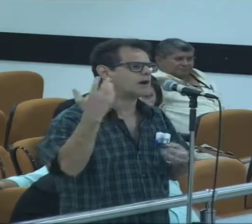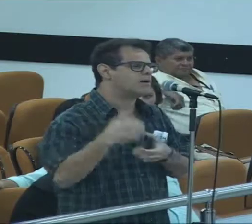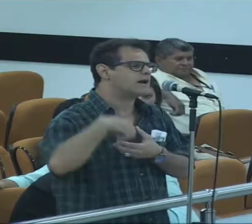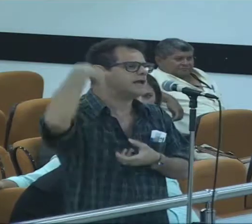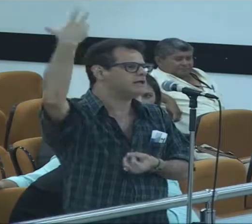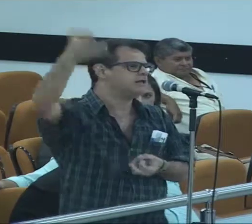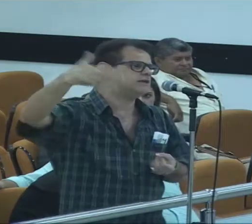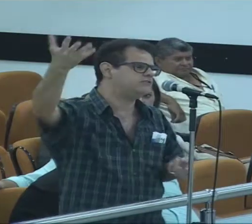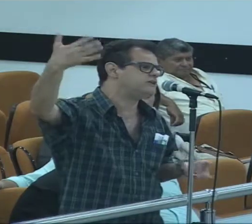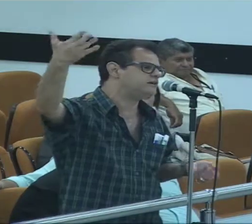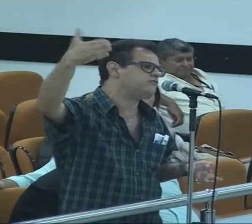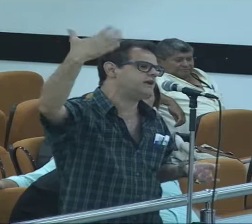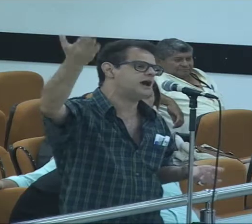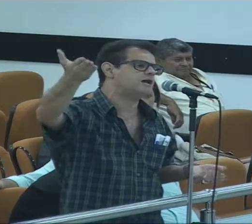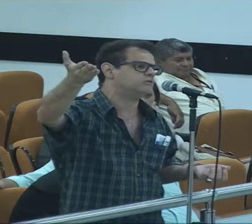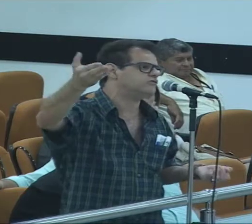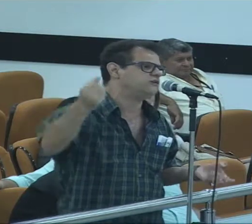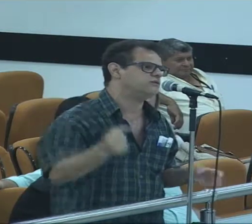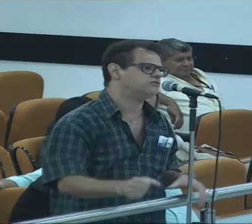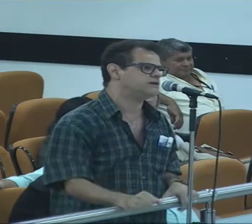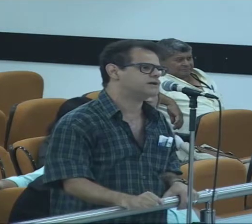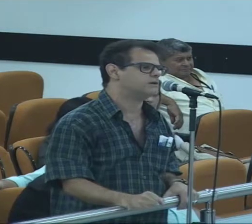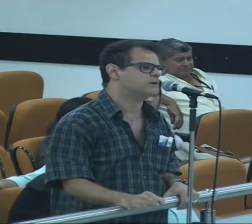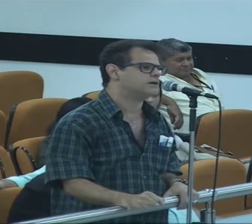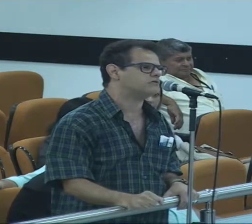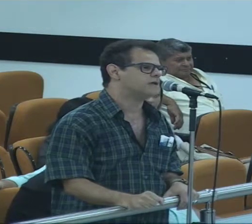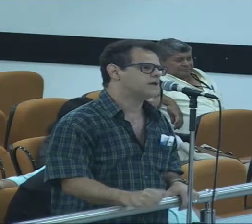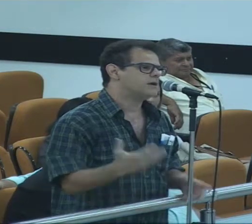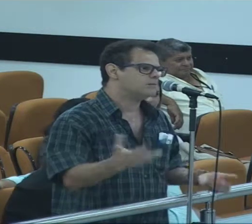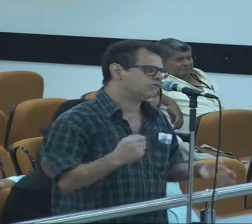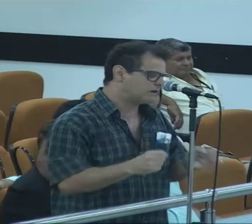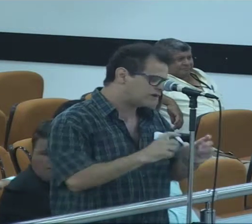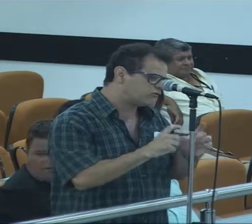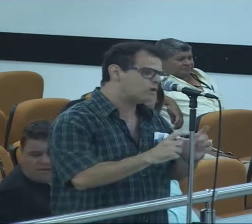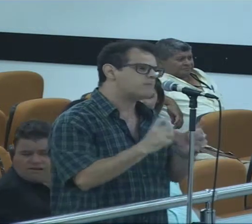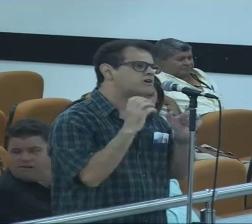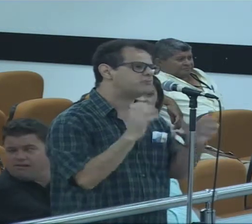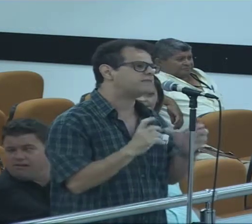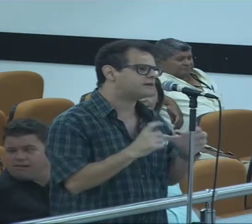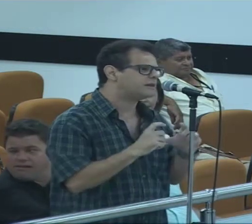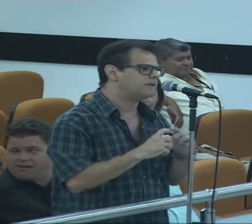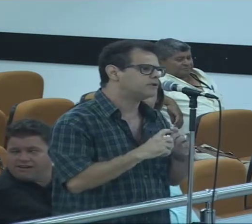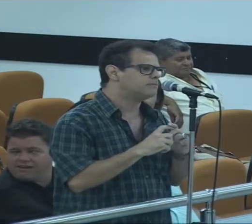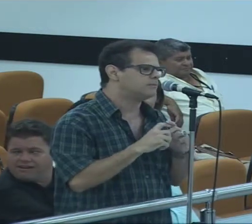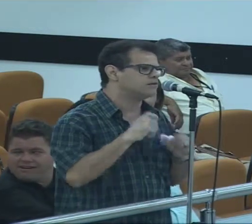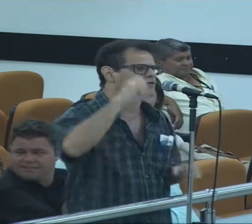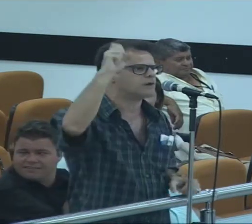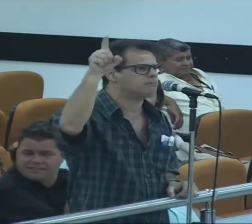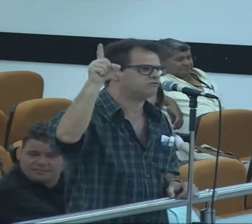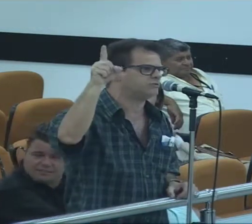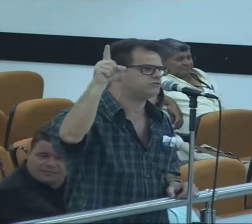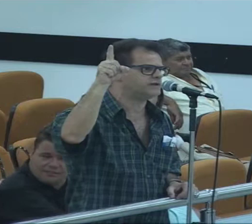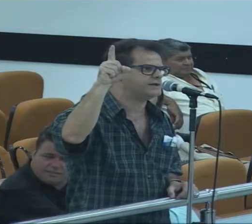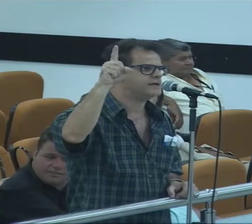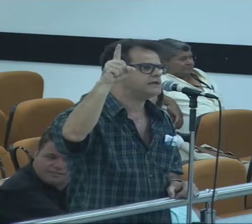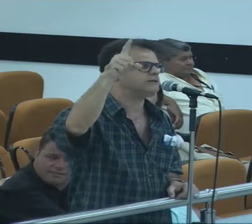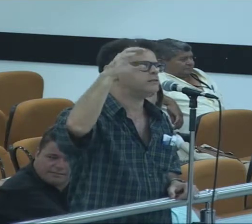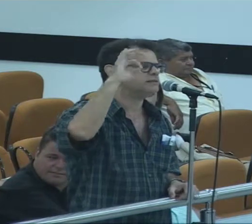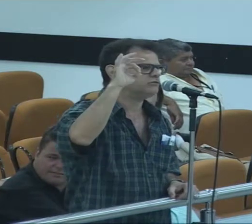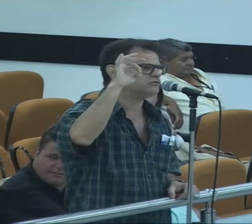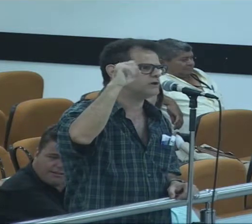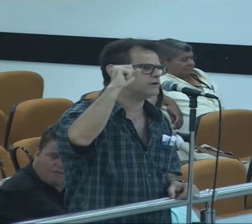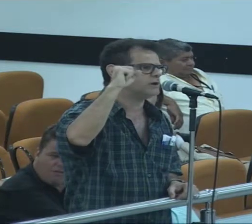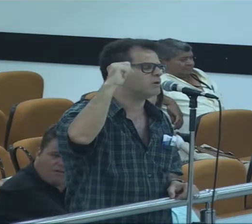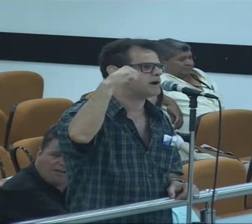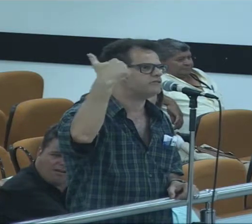coral acaba caindo em dias de feriado, assim, né? Então, no caso. Mas no caso meu é mais para tratamento mesmo, que eu sou do CAPES 2, né? Que eu